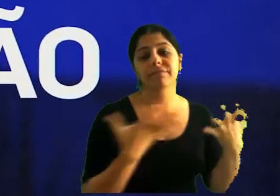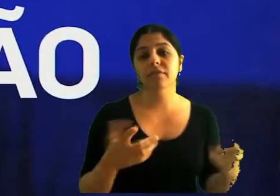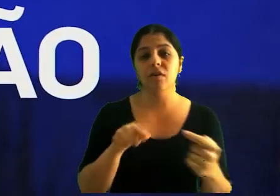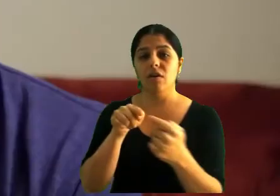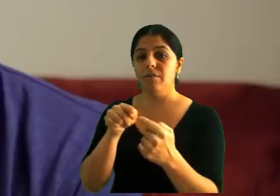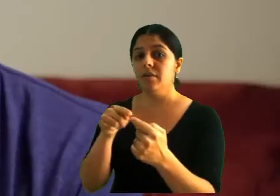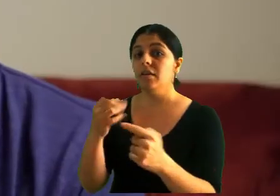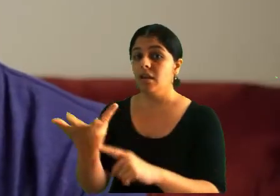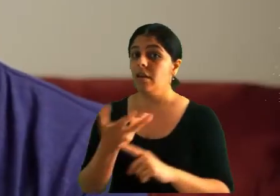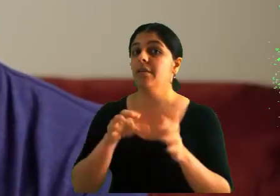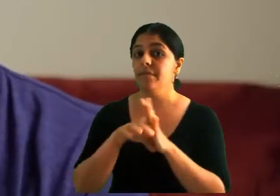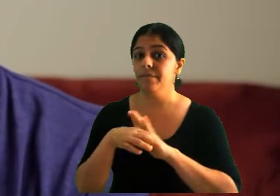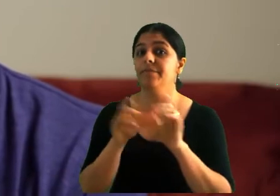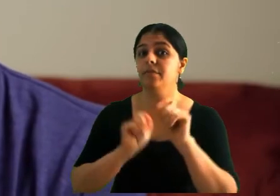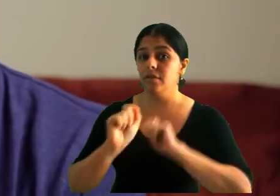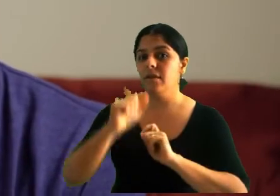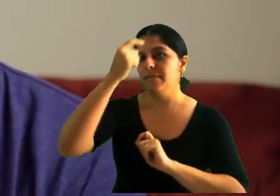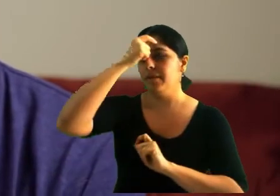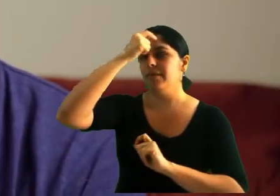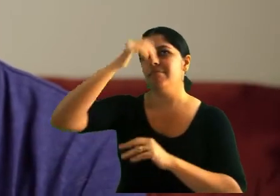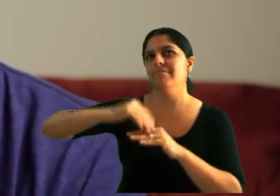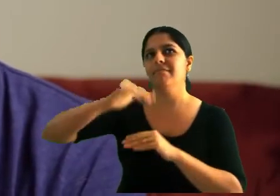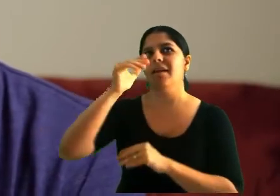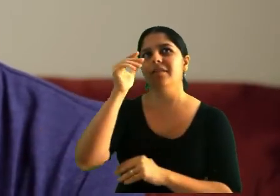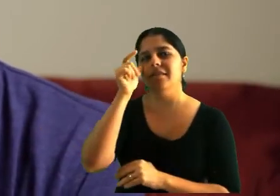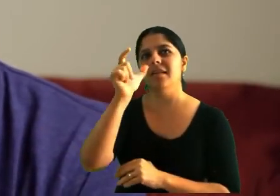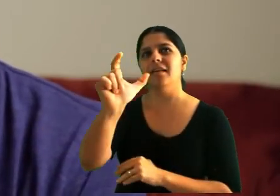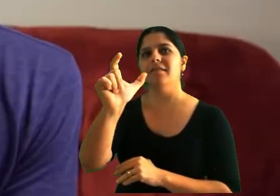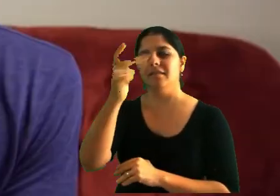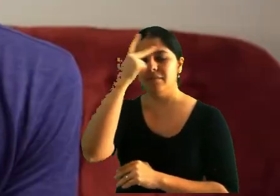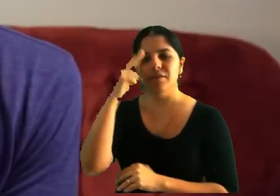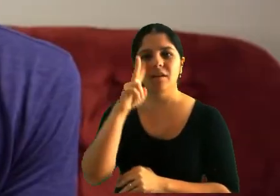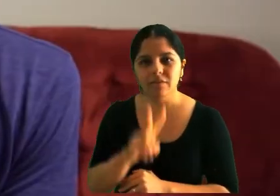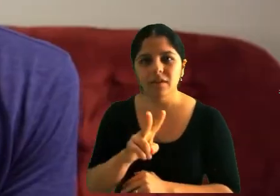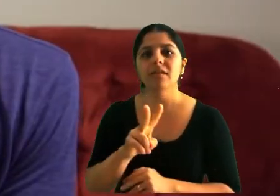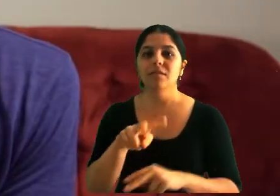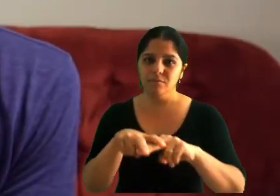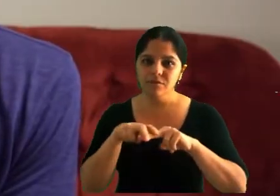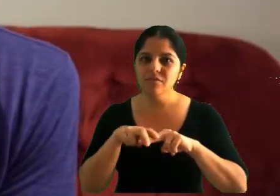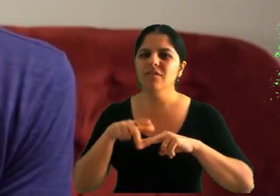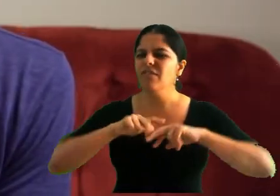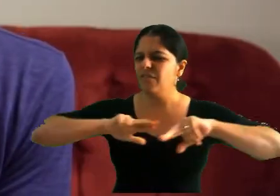arte conceitual é que a obra seja mentalmente interessante para o espectador. Por isso,